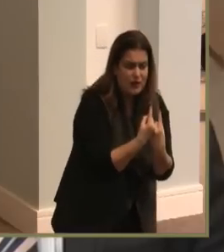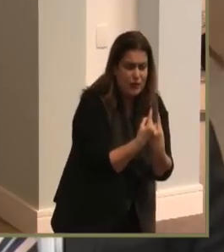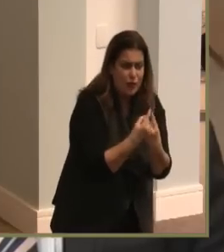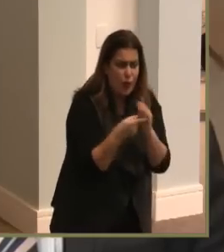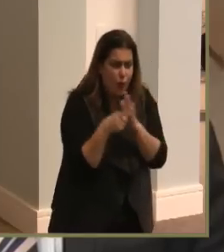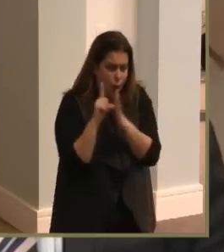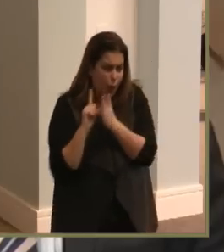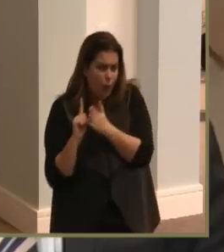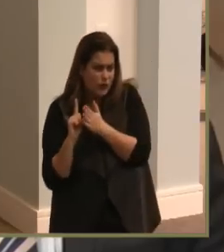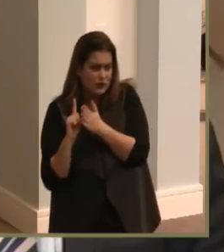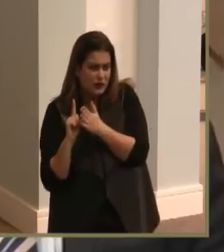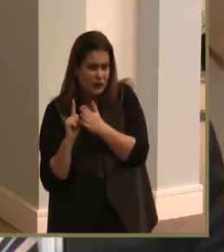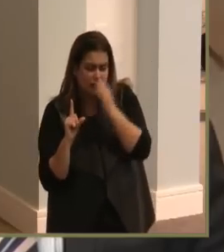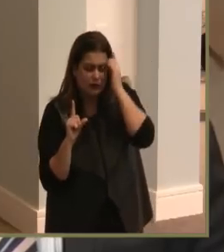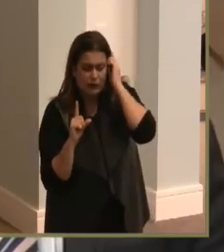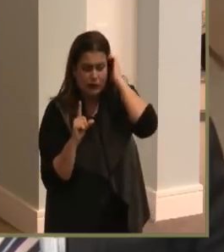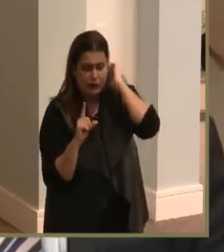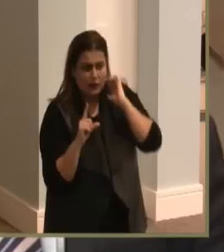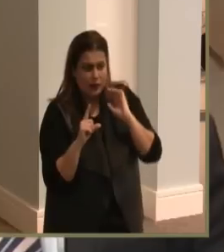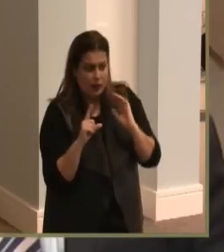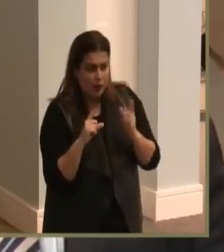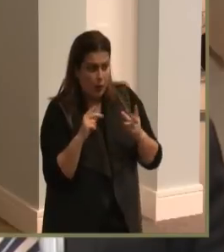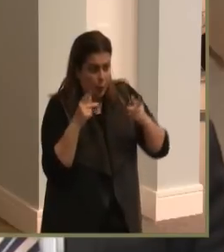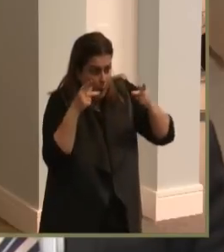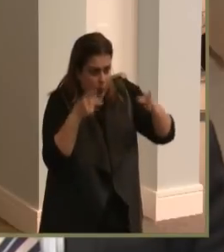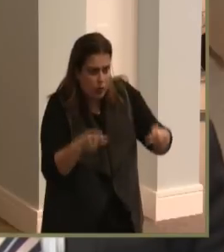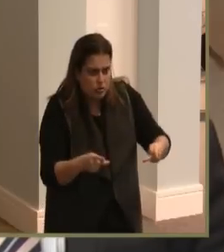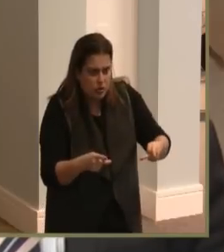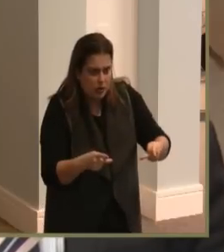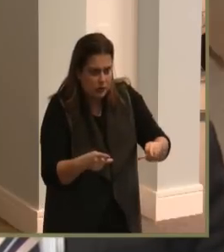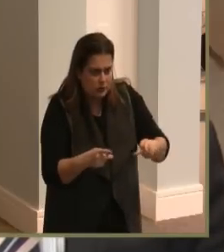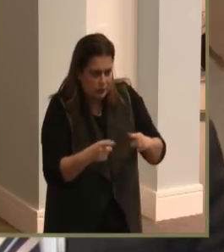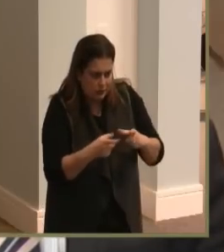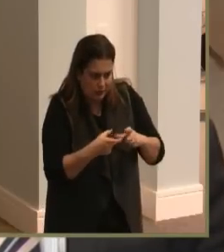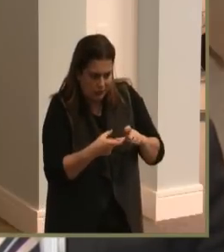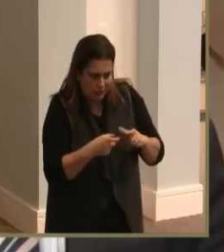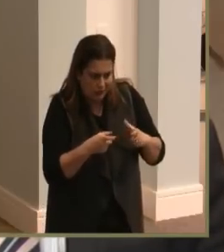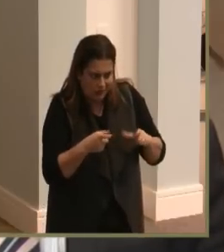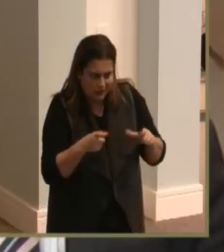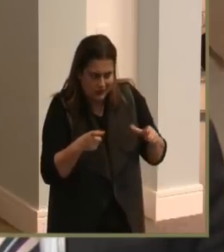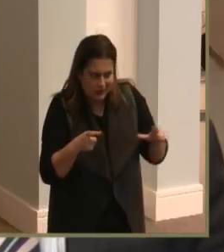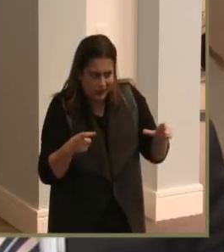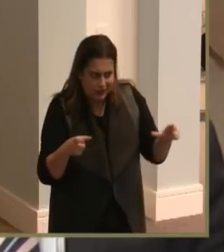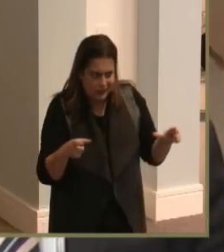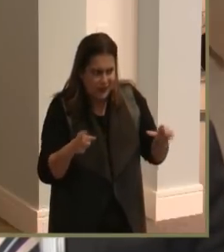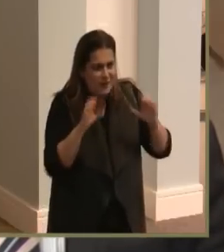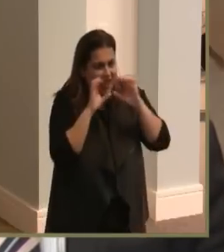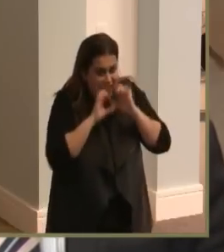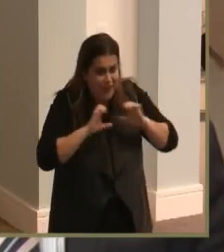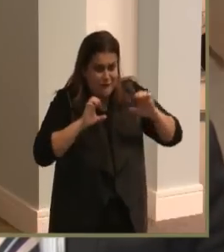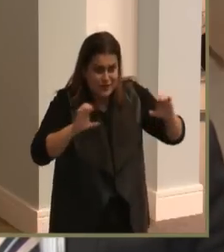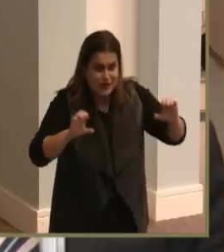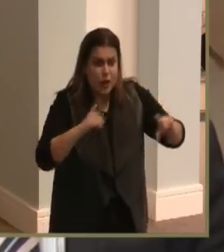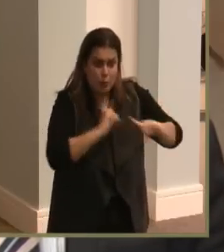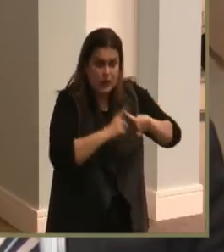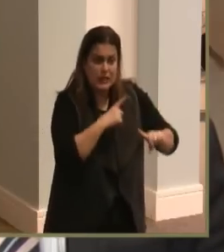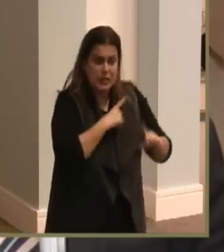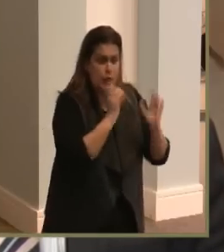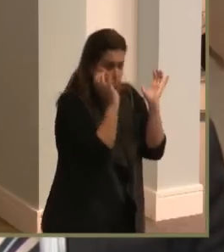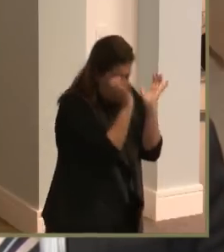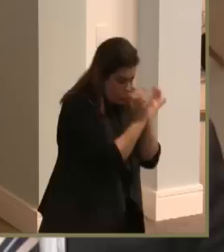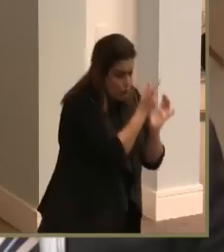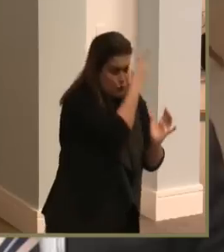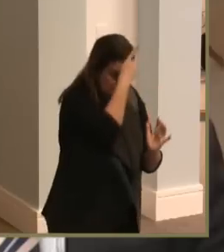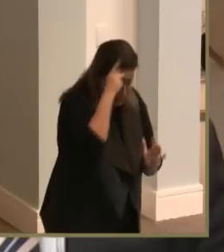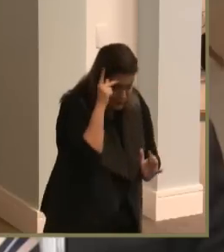ontem, um sábado. O projeto está crescendo, está se evoluindo. Glória a Deus pela notícia boa, porque um grupo de pessoas estão trabalhando